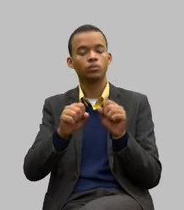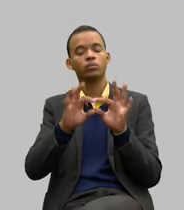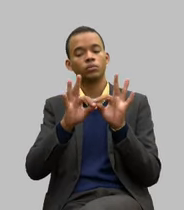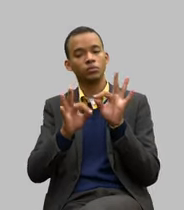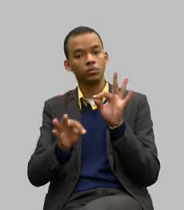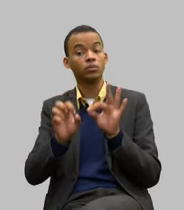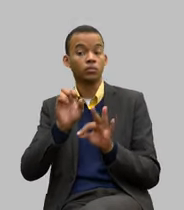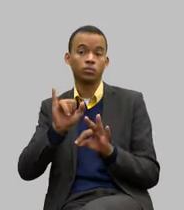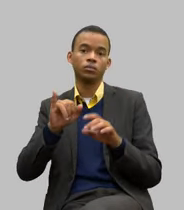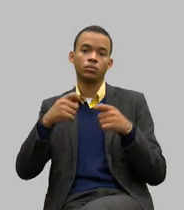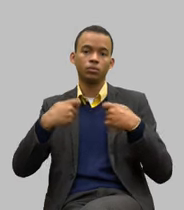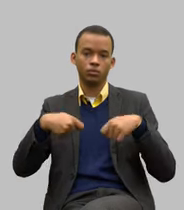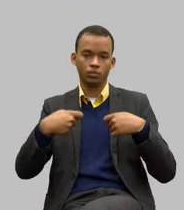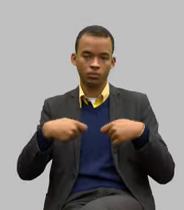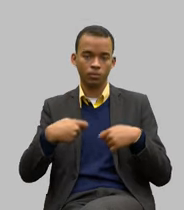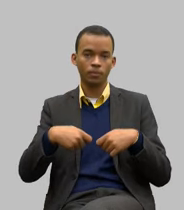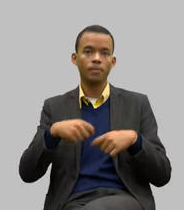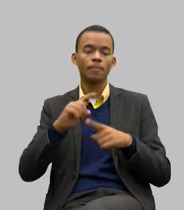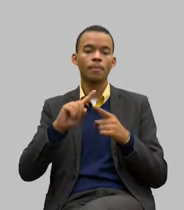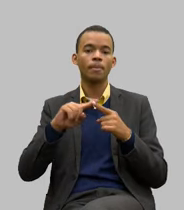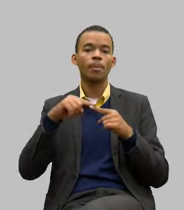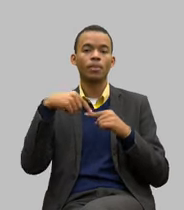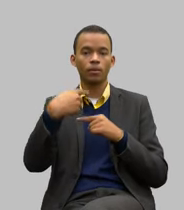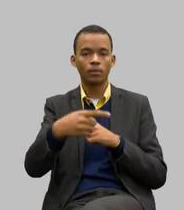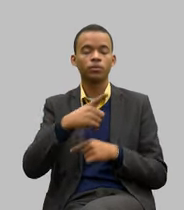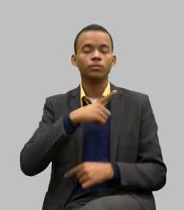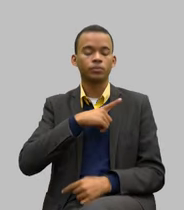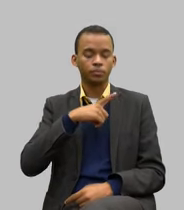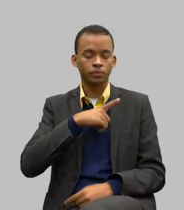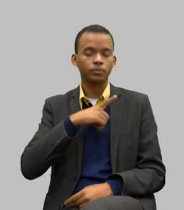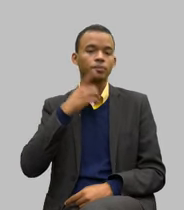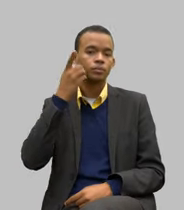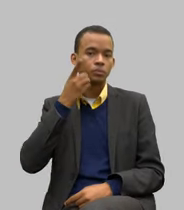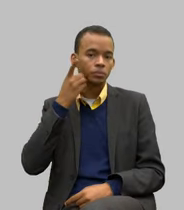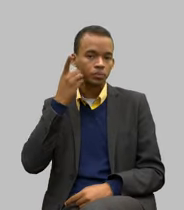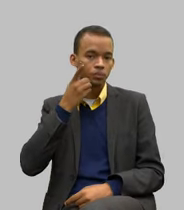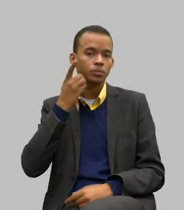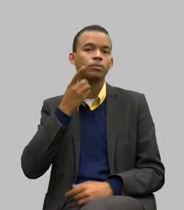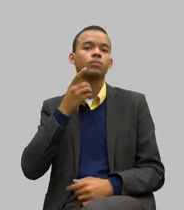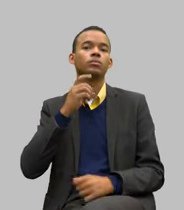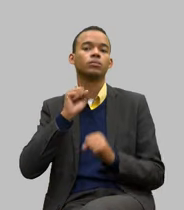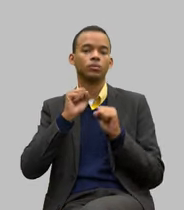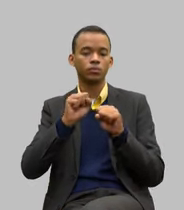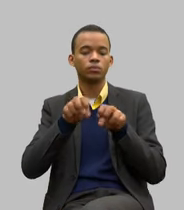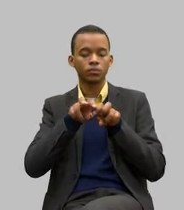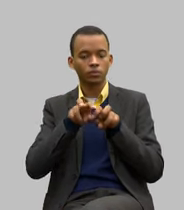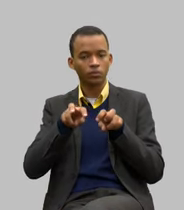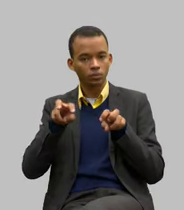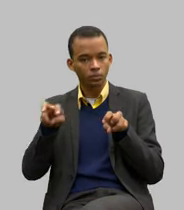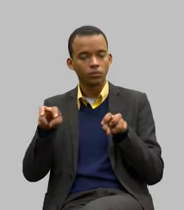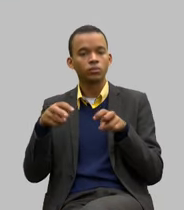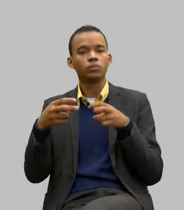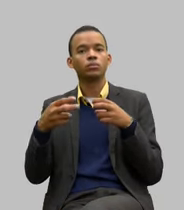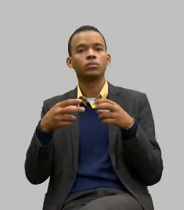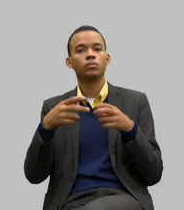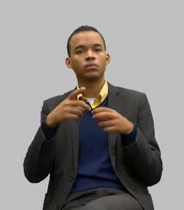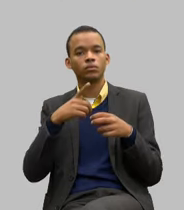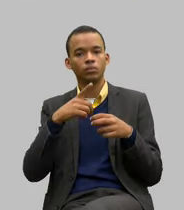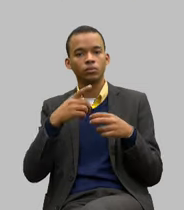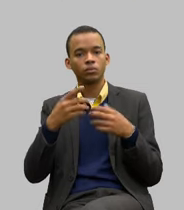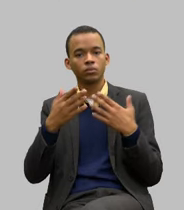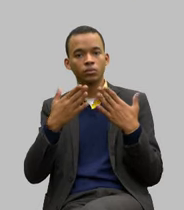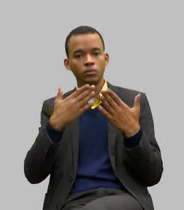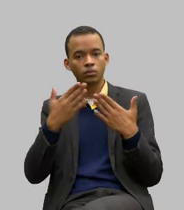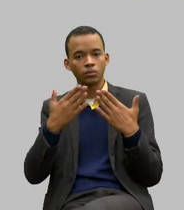prazo na sequência será concedida a palavra às deputadas e os deputados nos termos da deliberação da mesa 2705 de